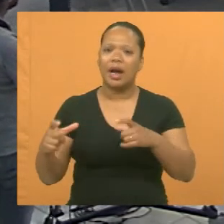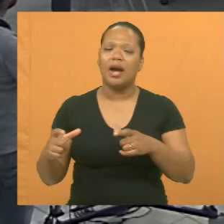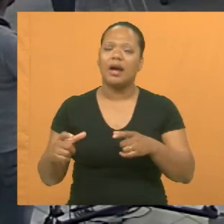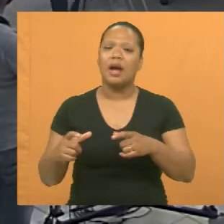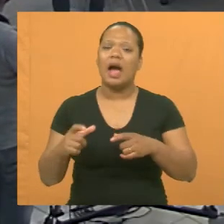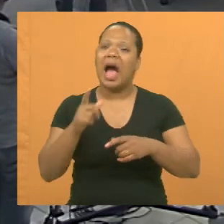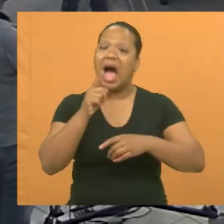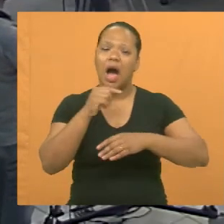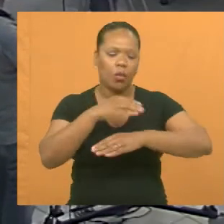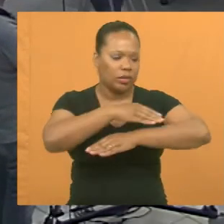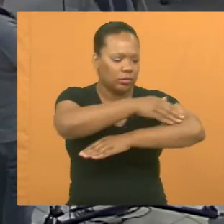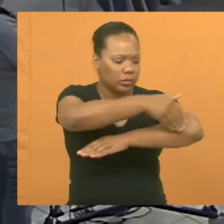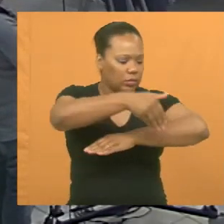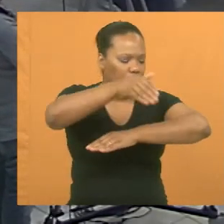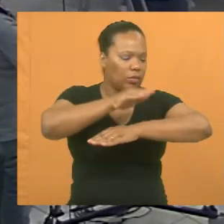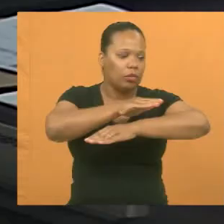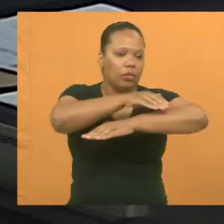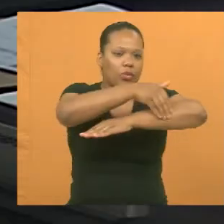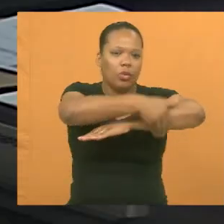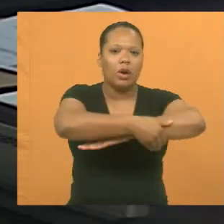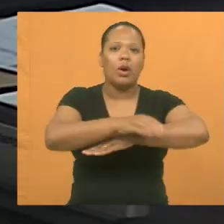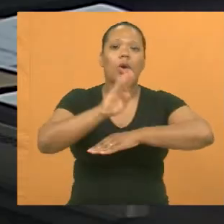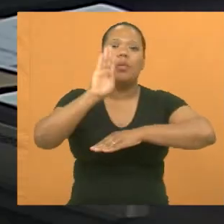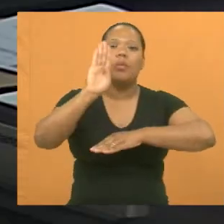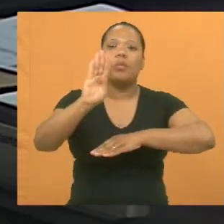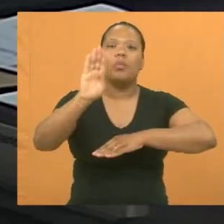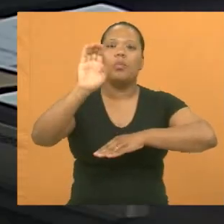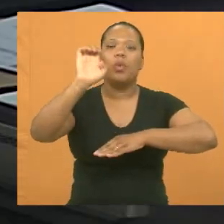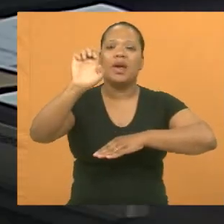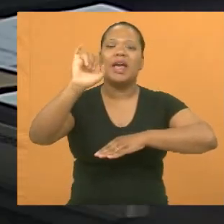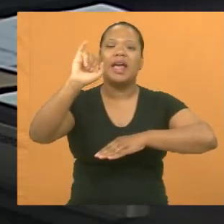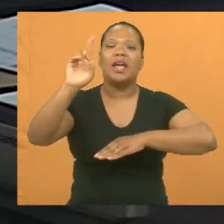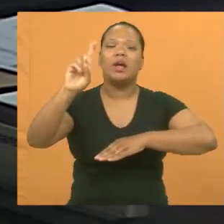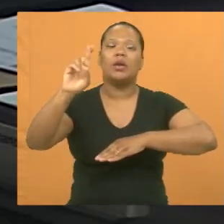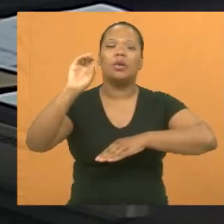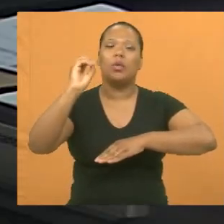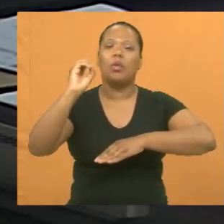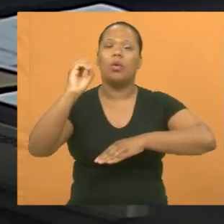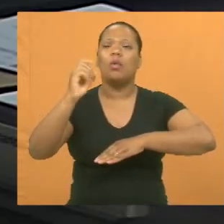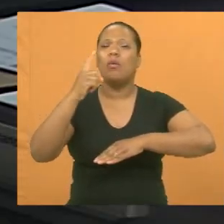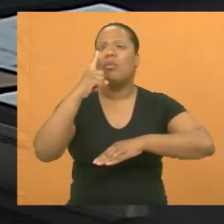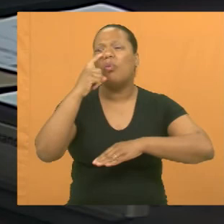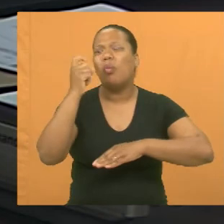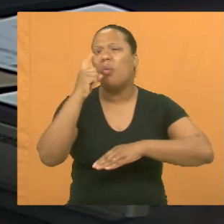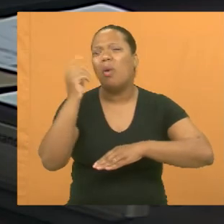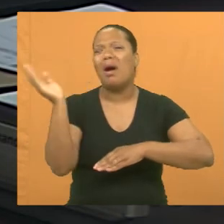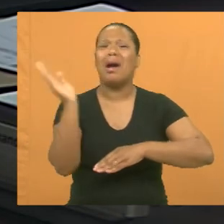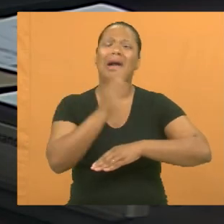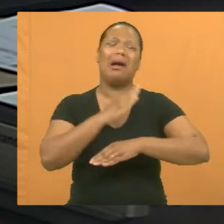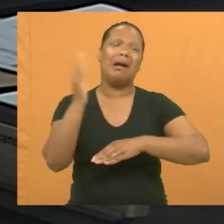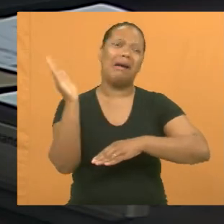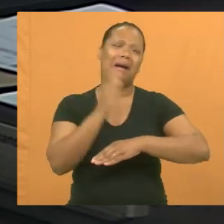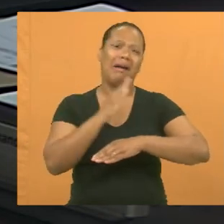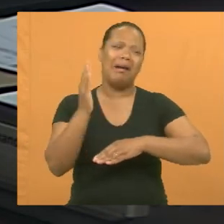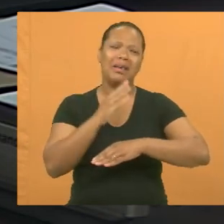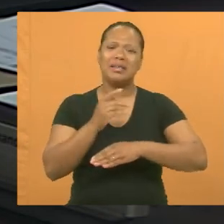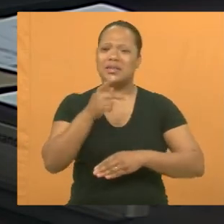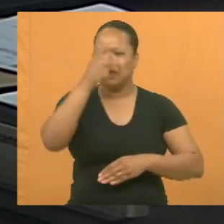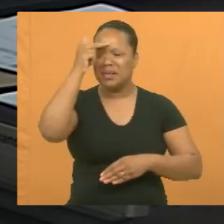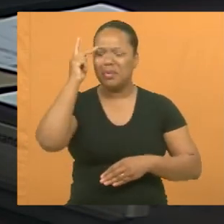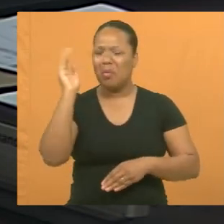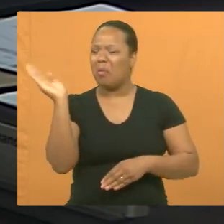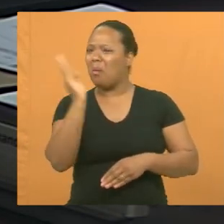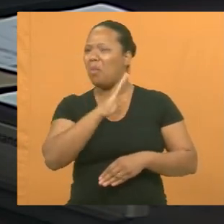bueiro, certo? Que é uma fedentina, é um cheiro horrível. Ninguém aguenta passar próximo a